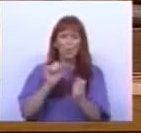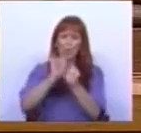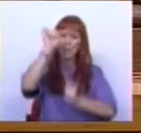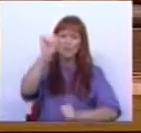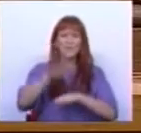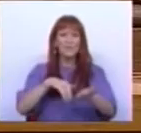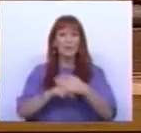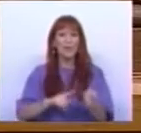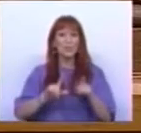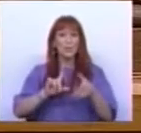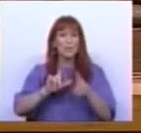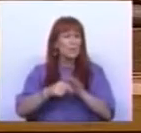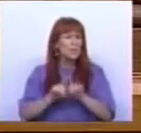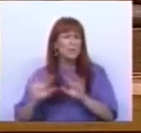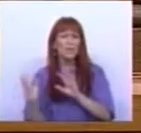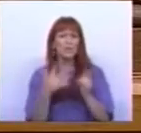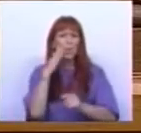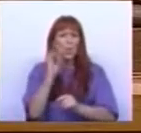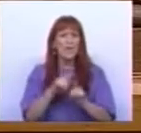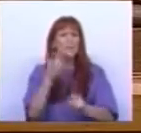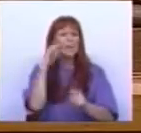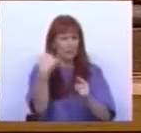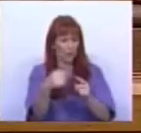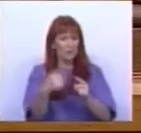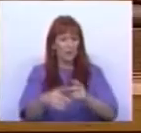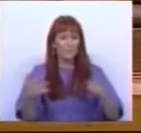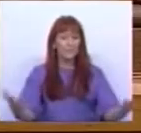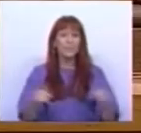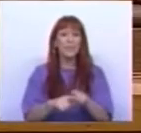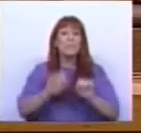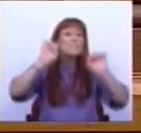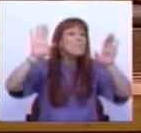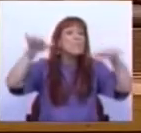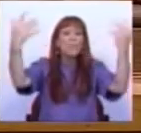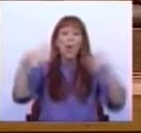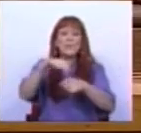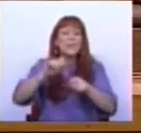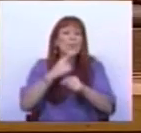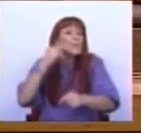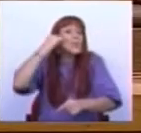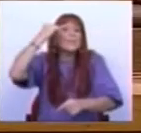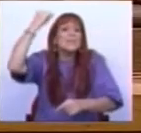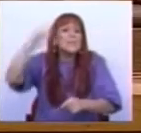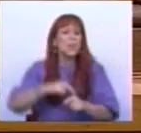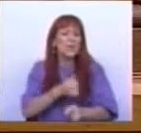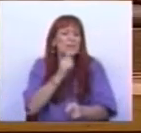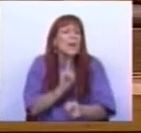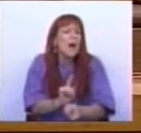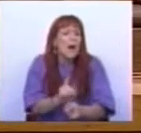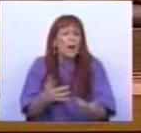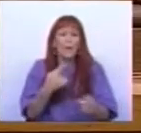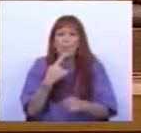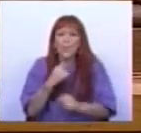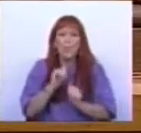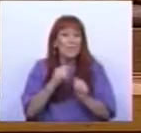diploma que estabelece um processo rodeado de todas as cautelas e garantias, que só é possível em situações muito particulares e determinadas e